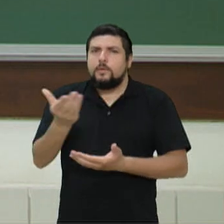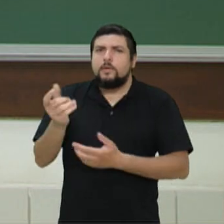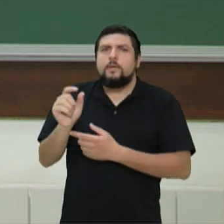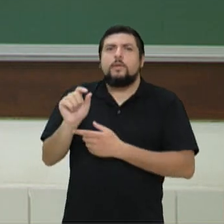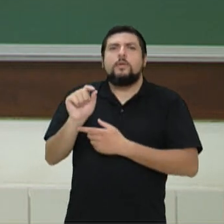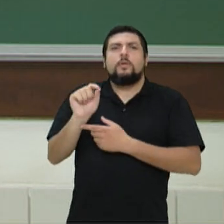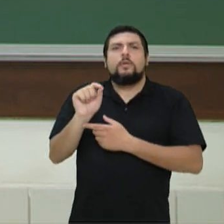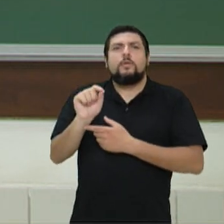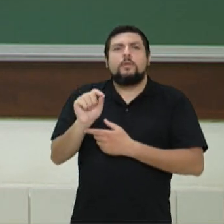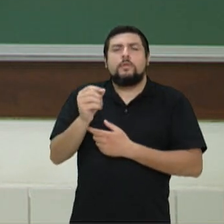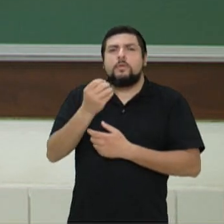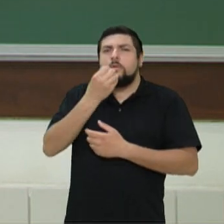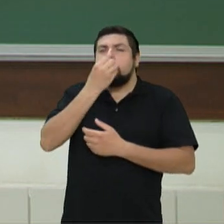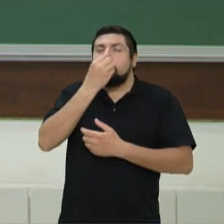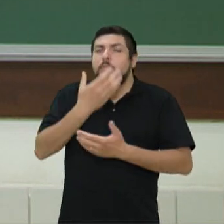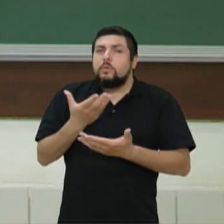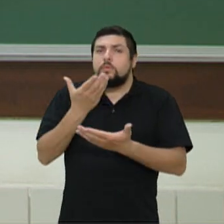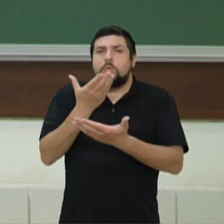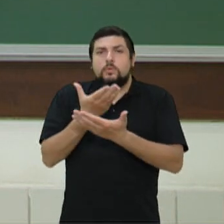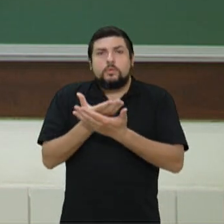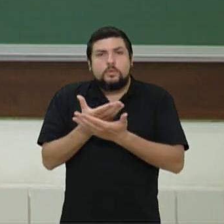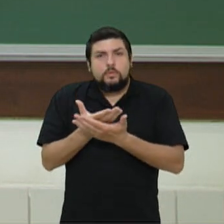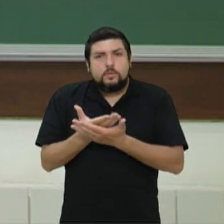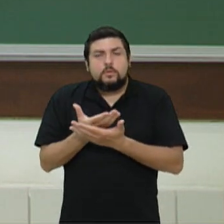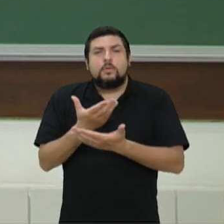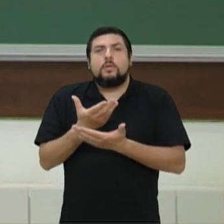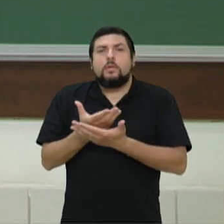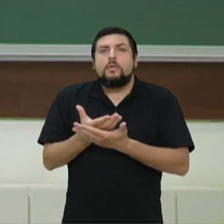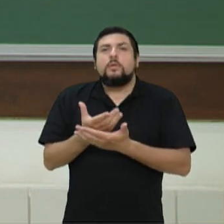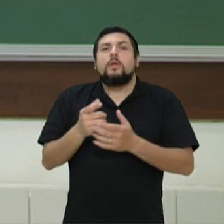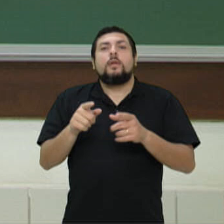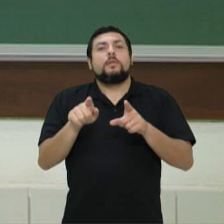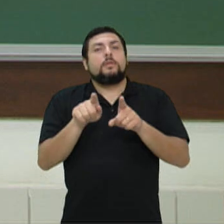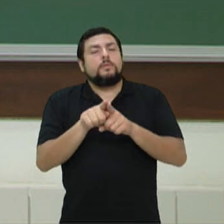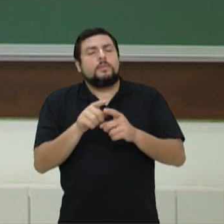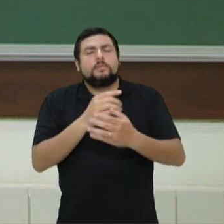vocês bons estudos,